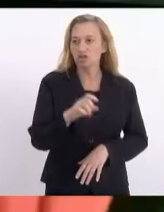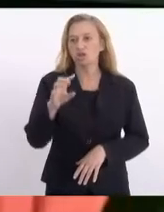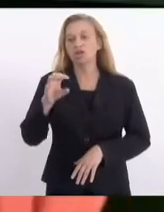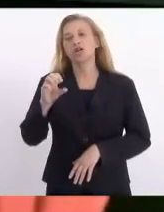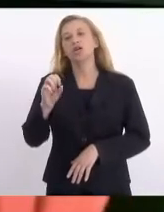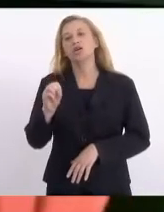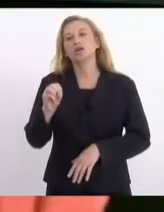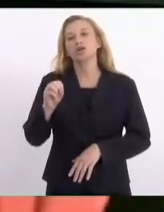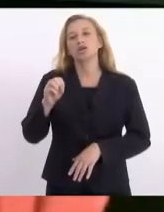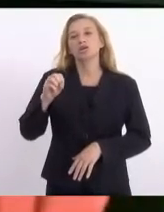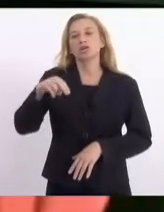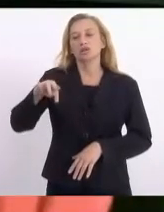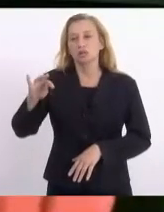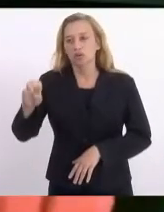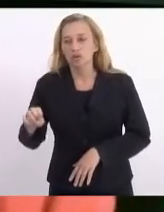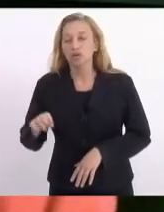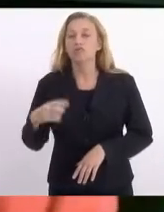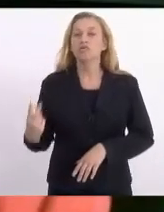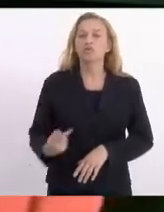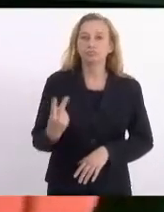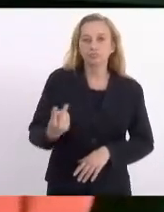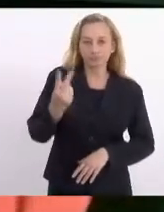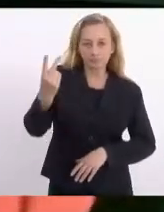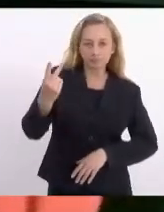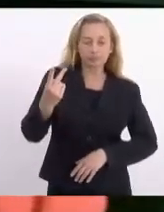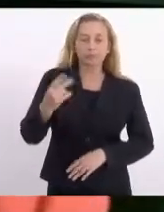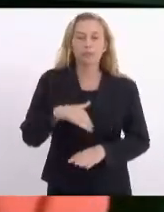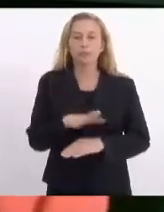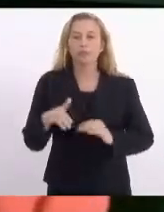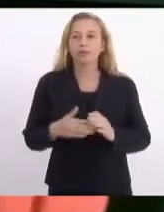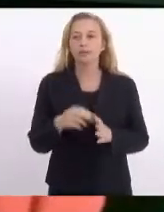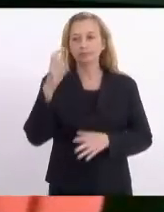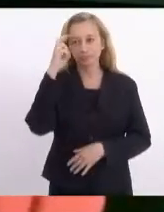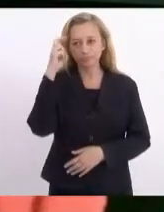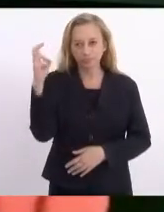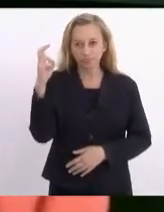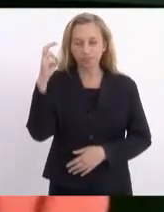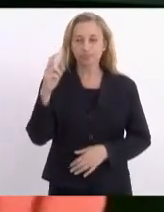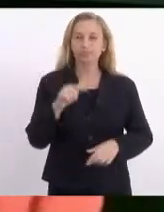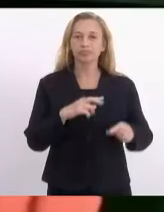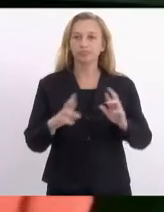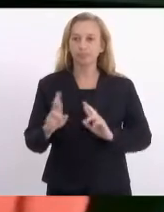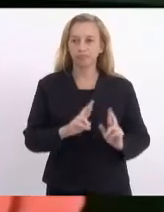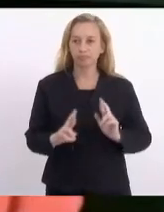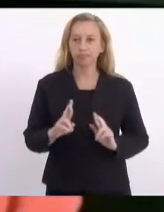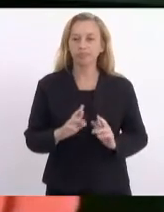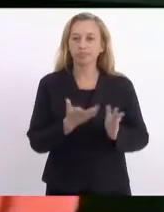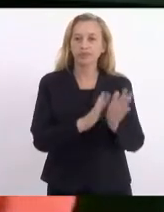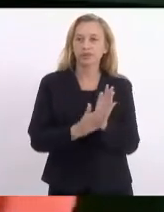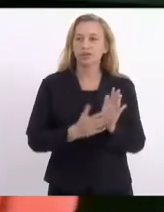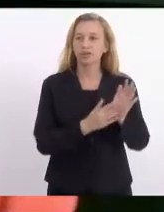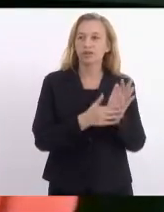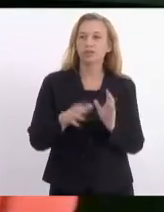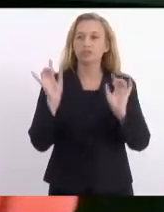no sentido de valorizar toda a cultura com relação ao samba, em especial ao samba de